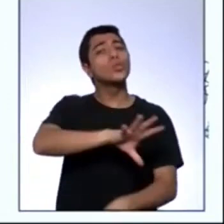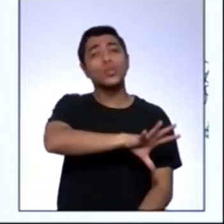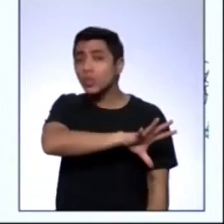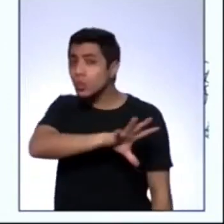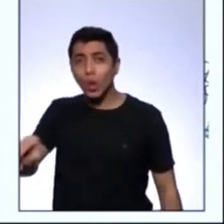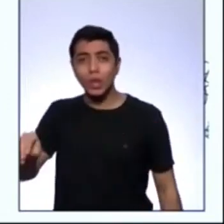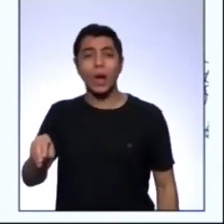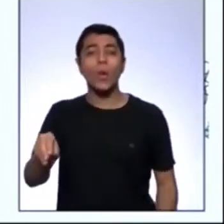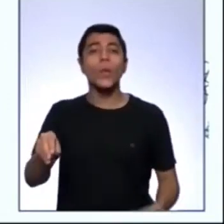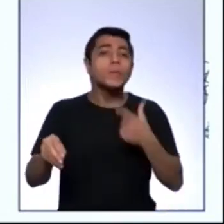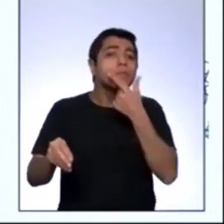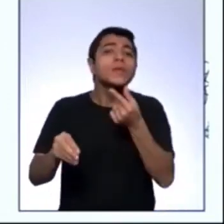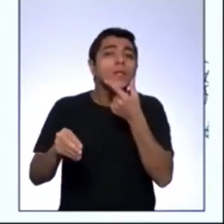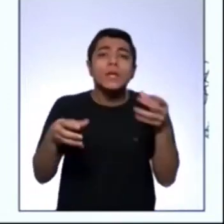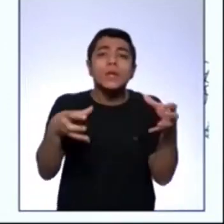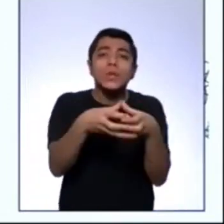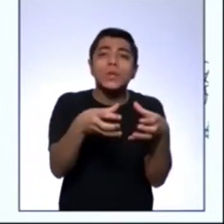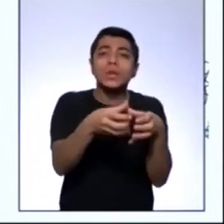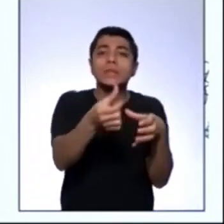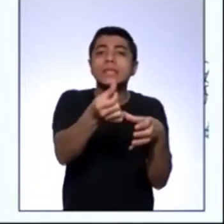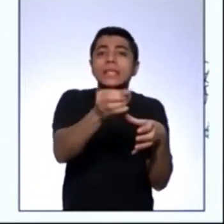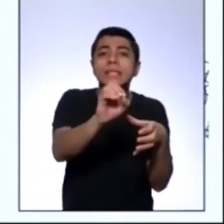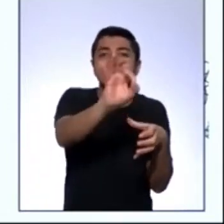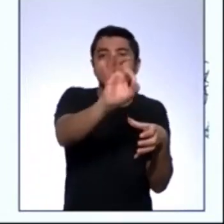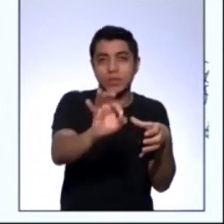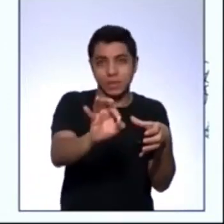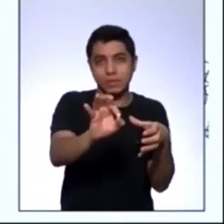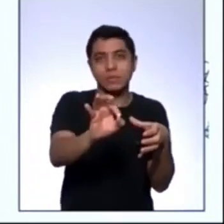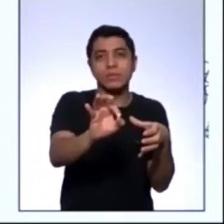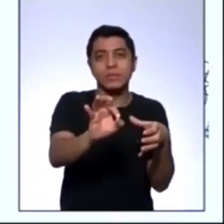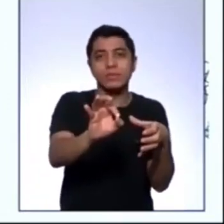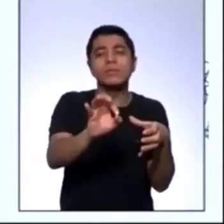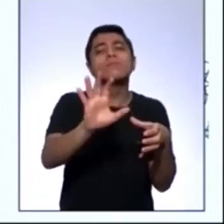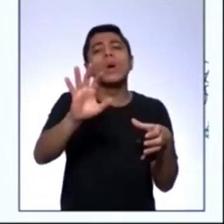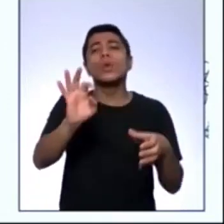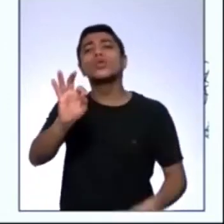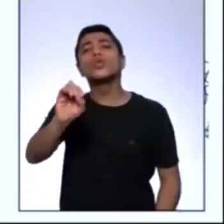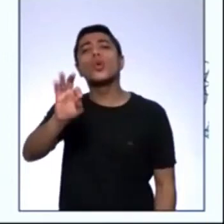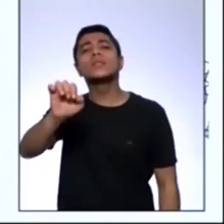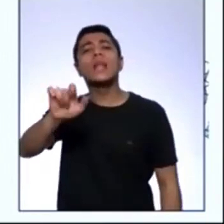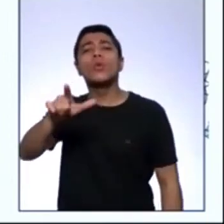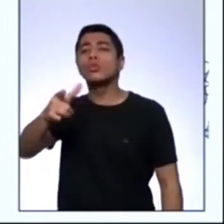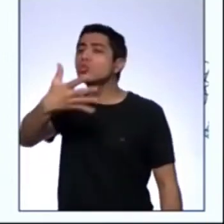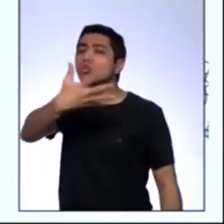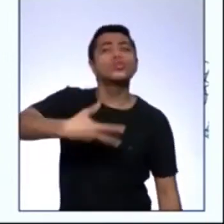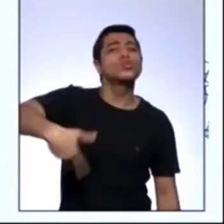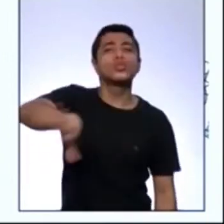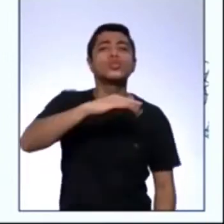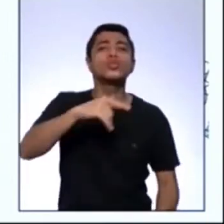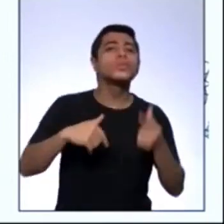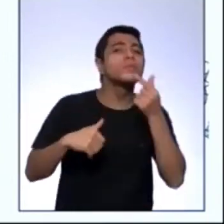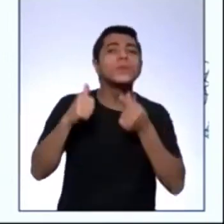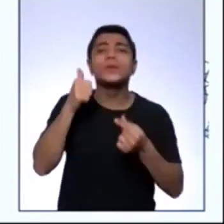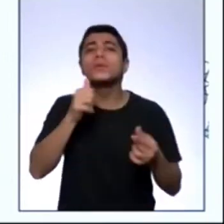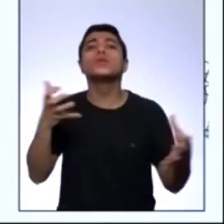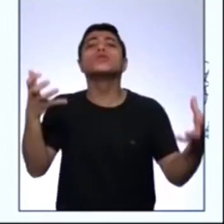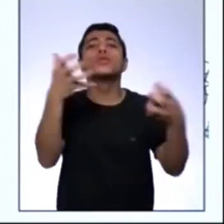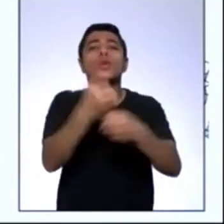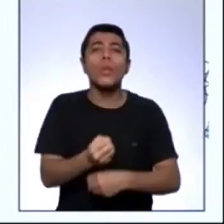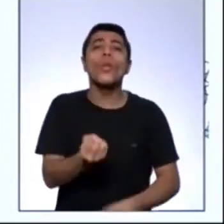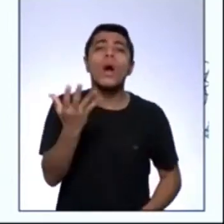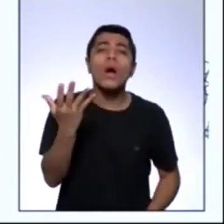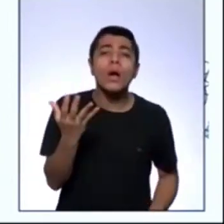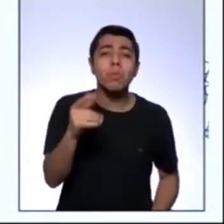Quantos alunos têm a sala Olha lá gente eu tenho 30 meninos não sei quantas